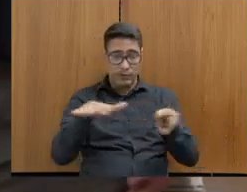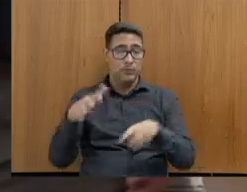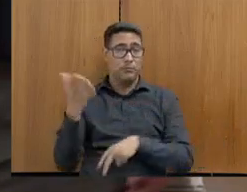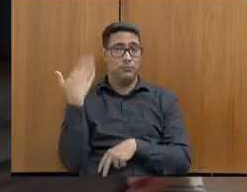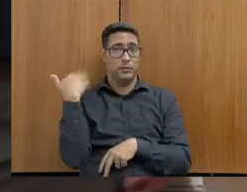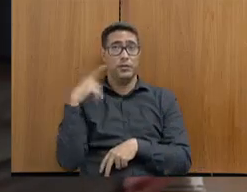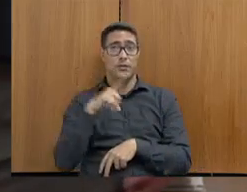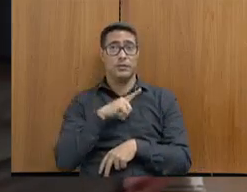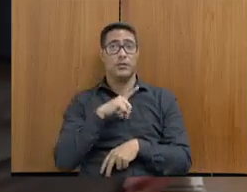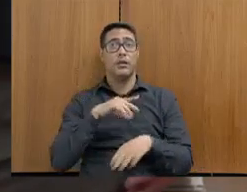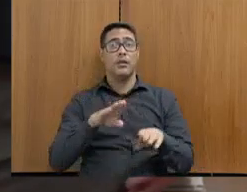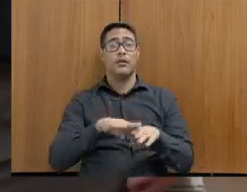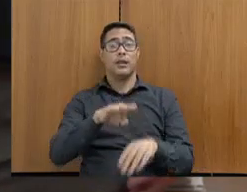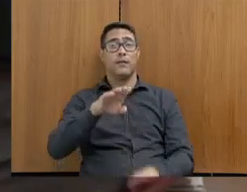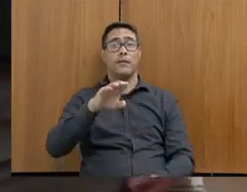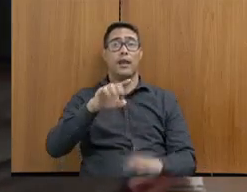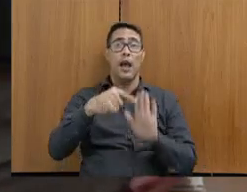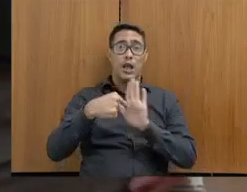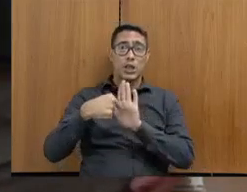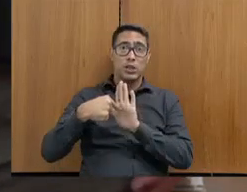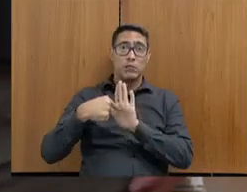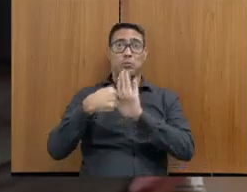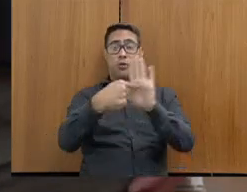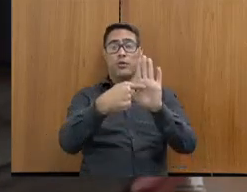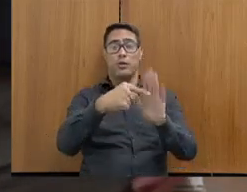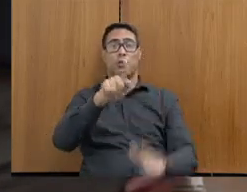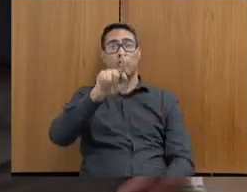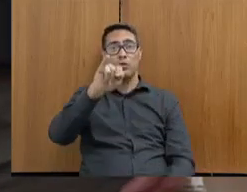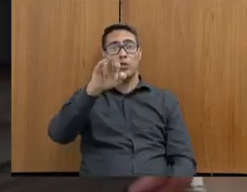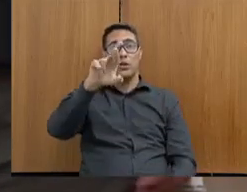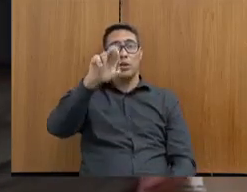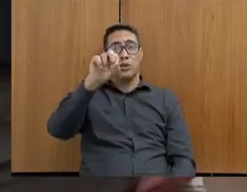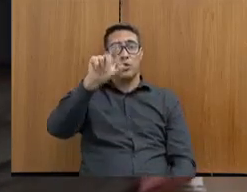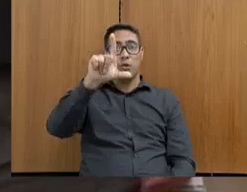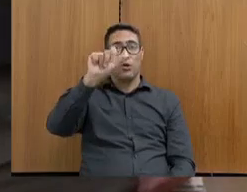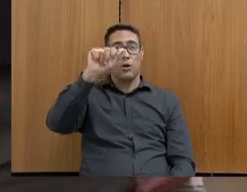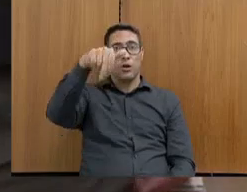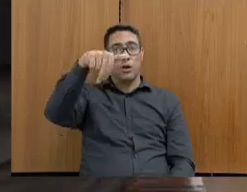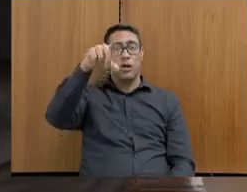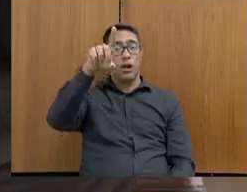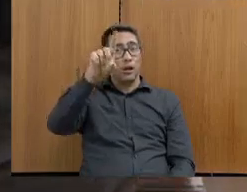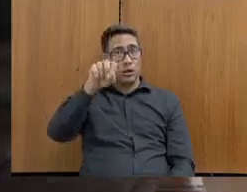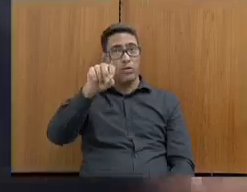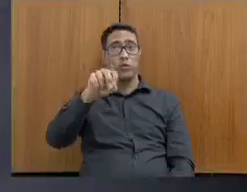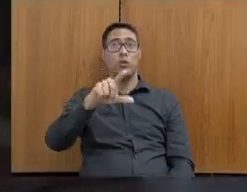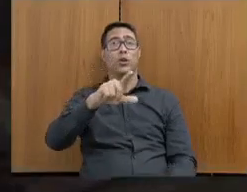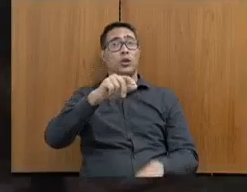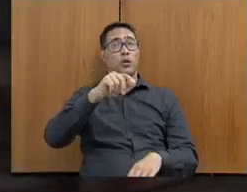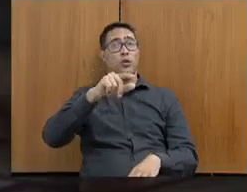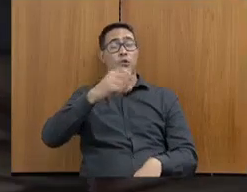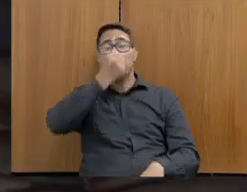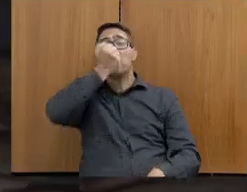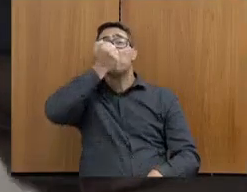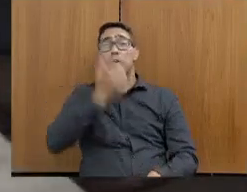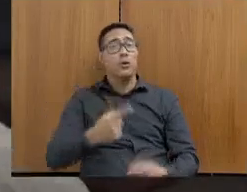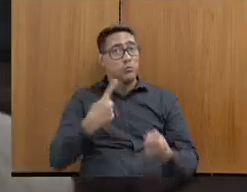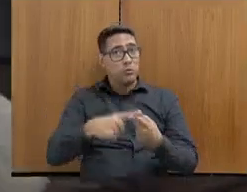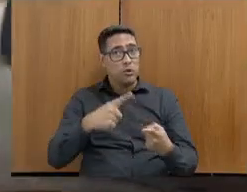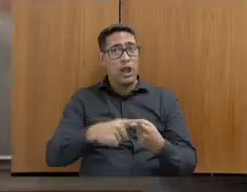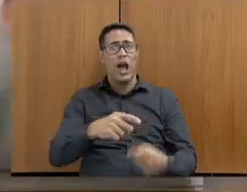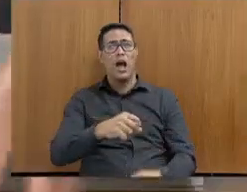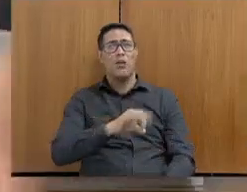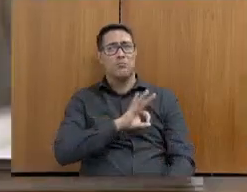exposição do Megamente girolando e foi um sucesso e um dos motivos que foi um sucesso foi a segurança civil tava lá